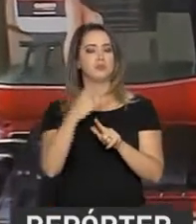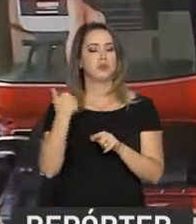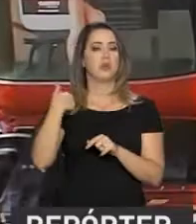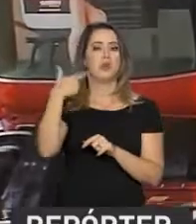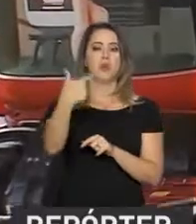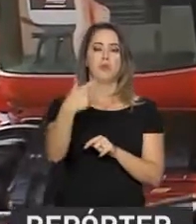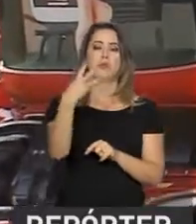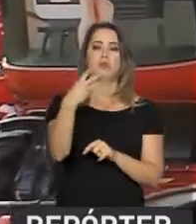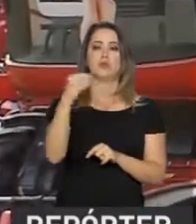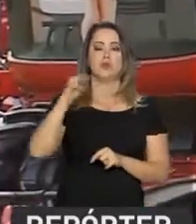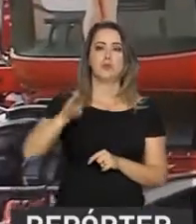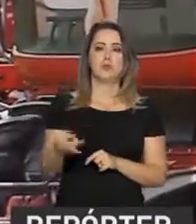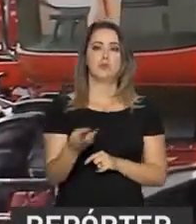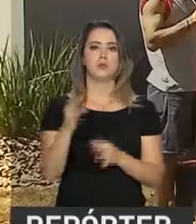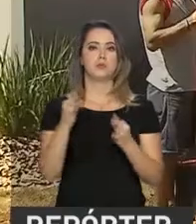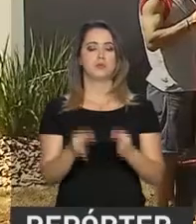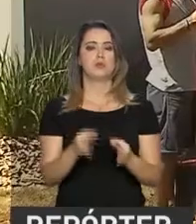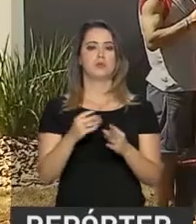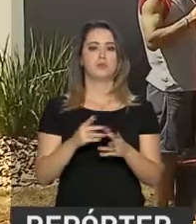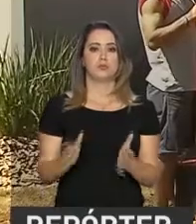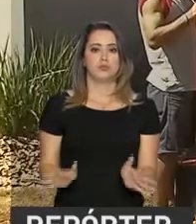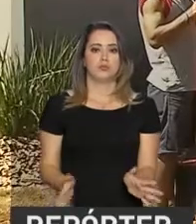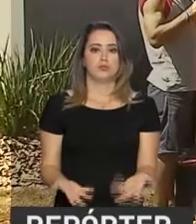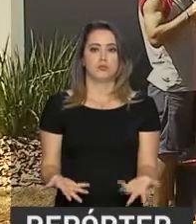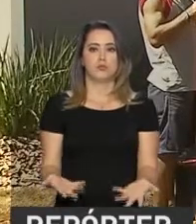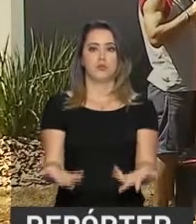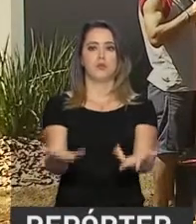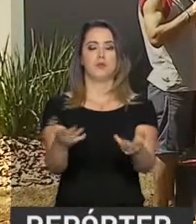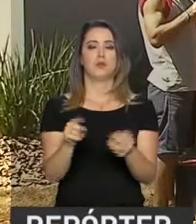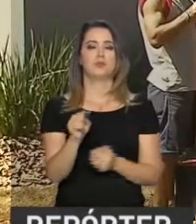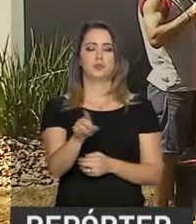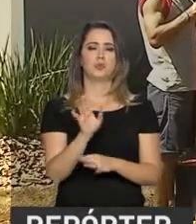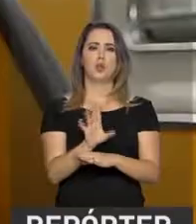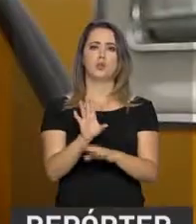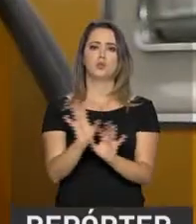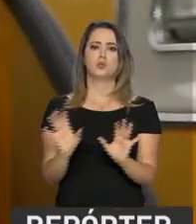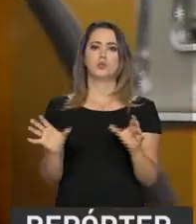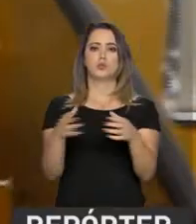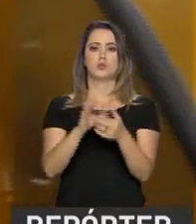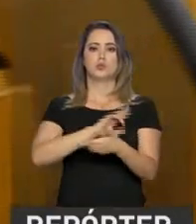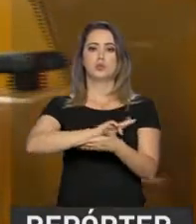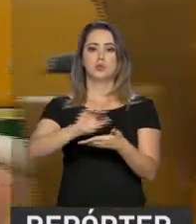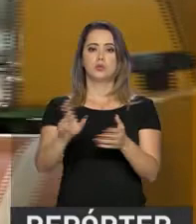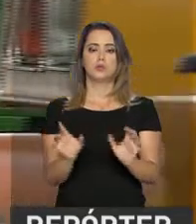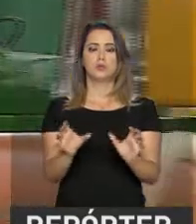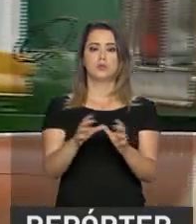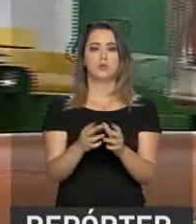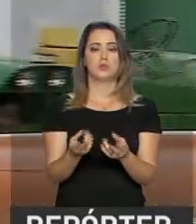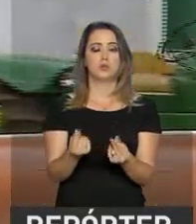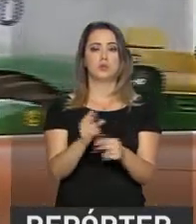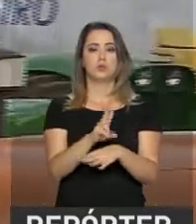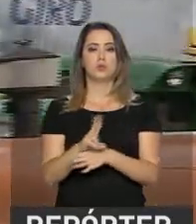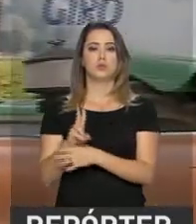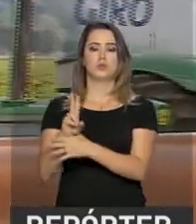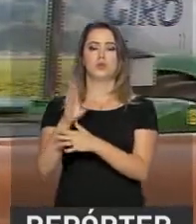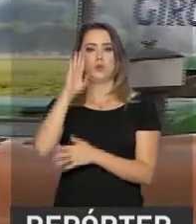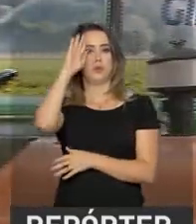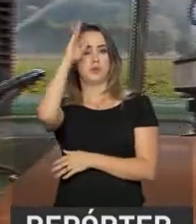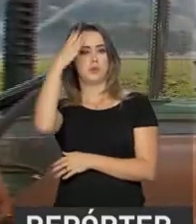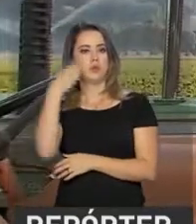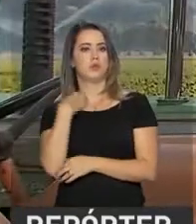230 milhões de toneladas de grãos. O governo federal apoia este setor com várias linhas de crédito operadas principalmente